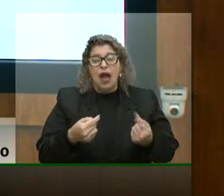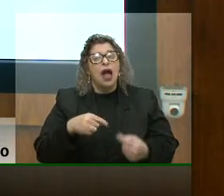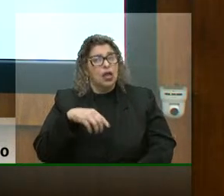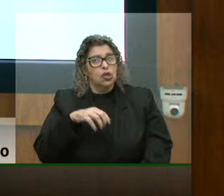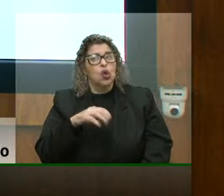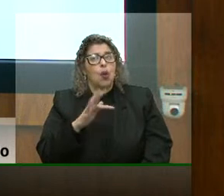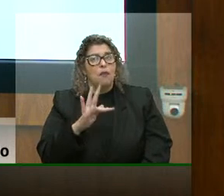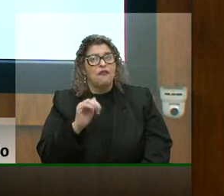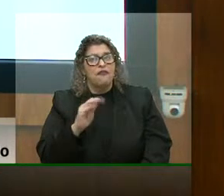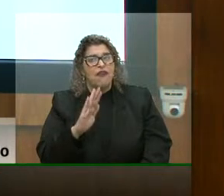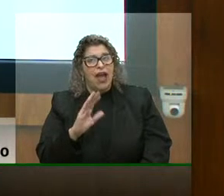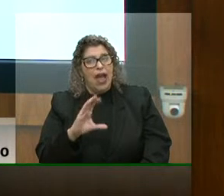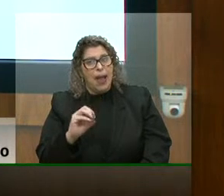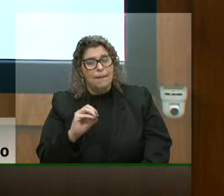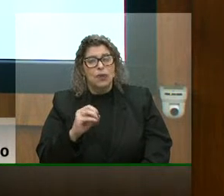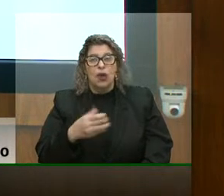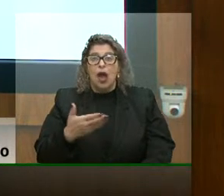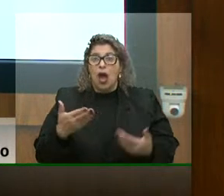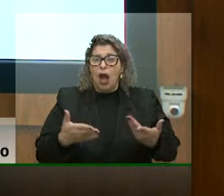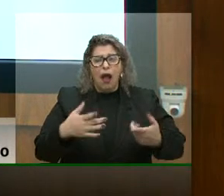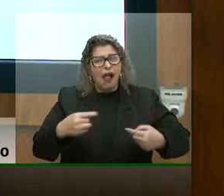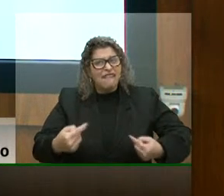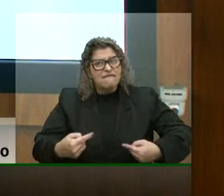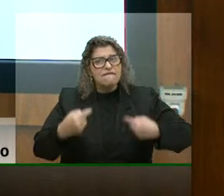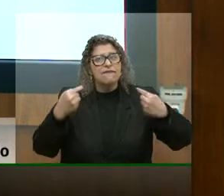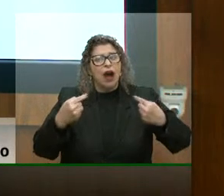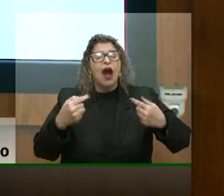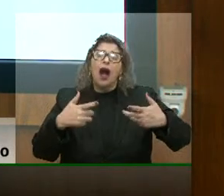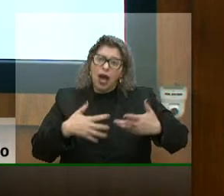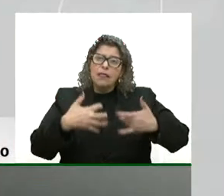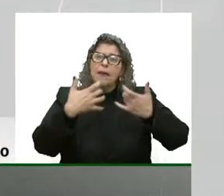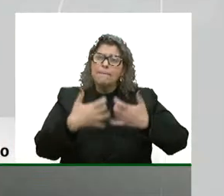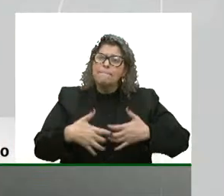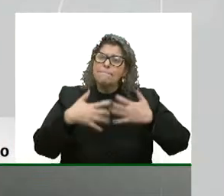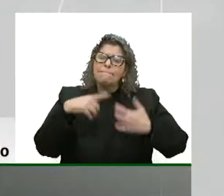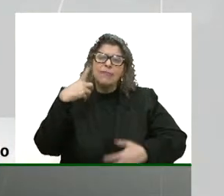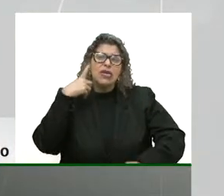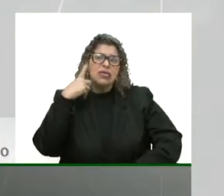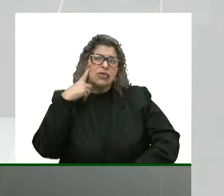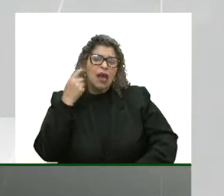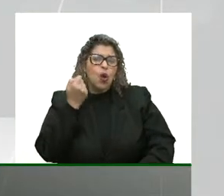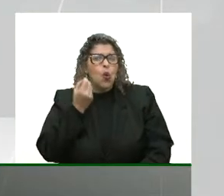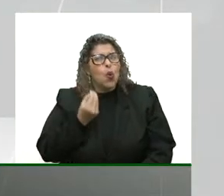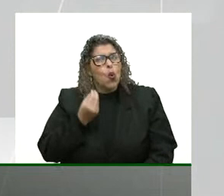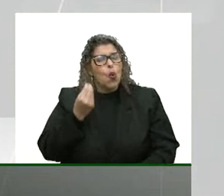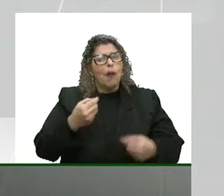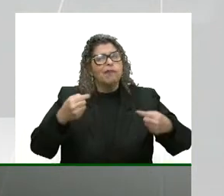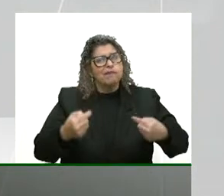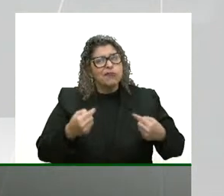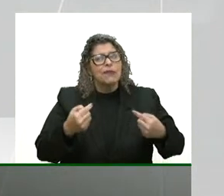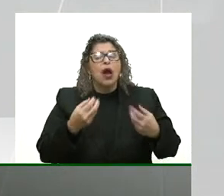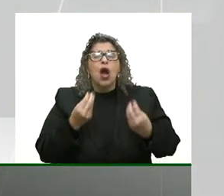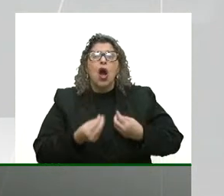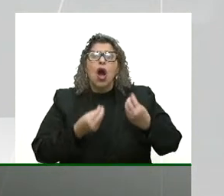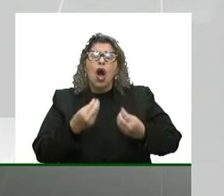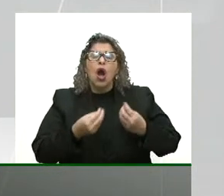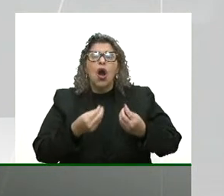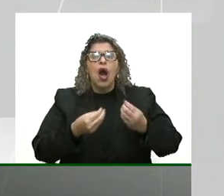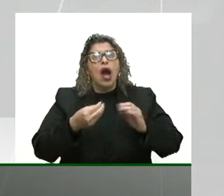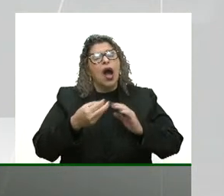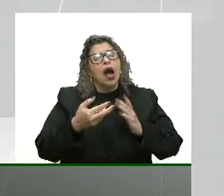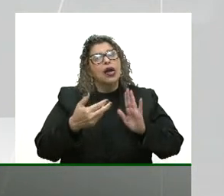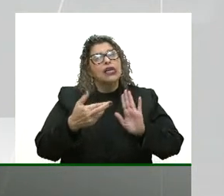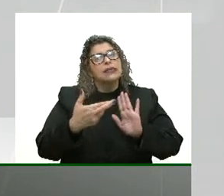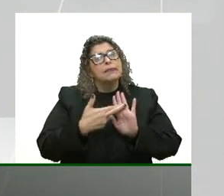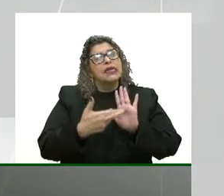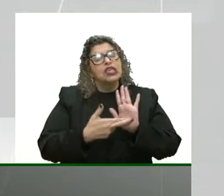Fábio Osterman nos provoca a refletirmos um pouco, né? Que medidas são as melhores medidas